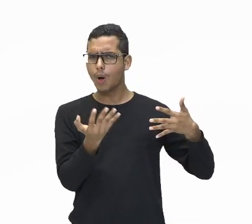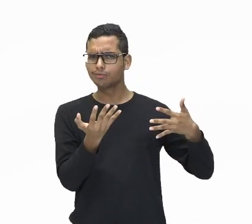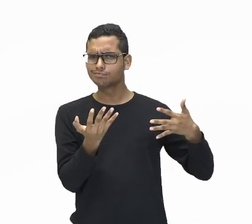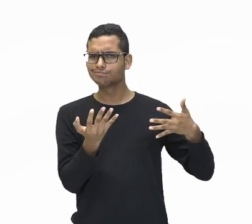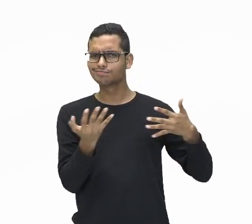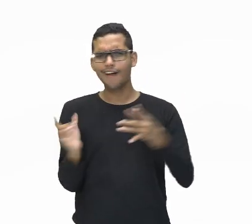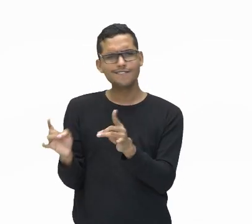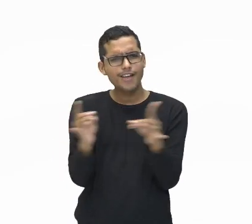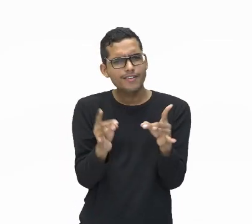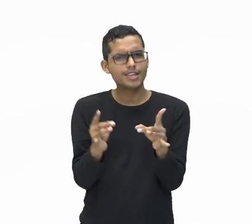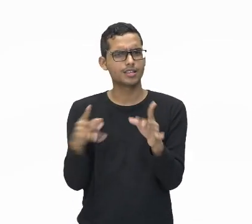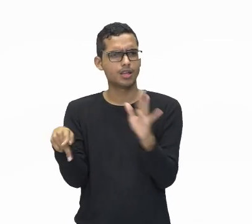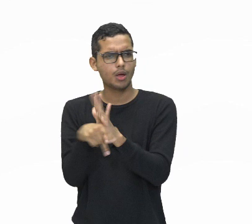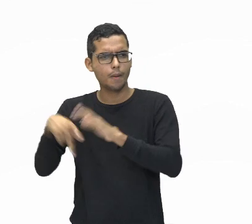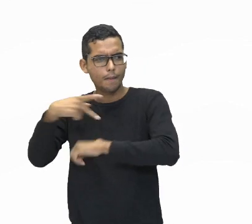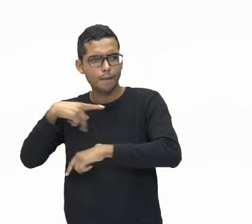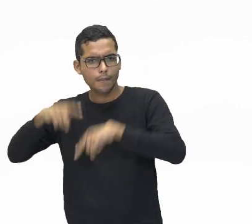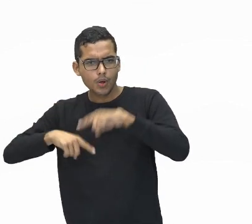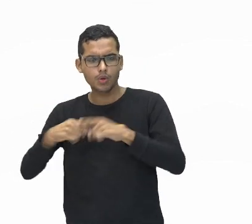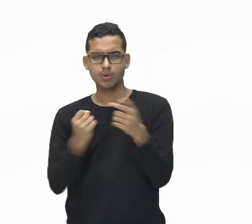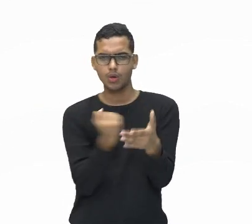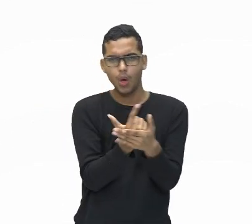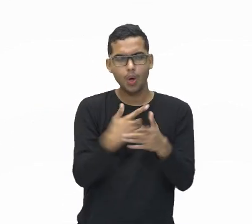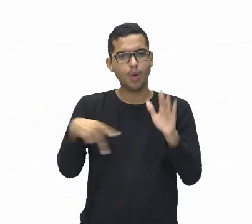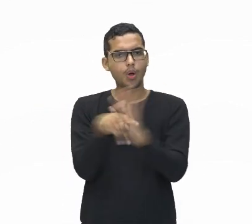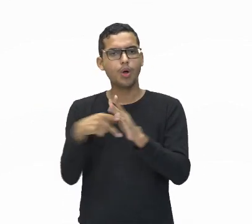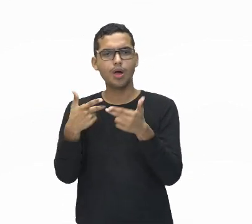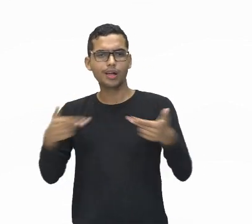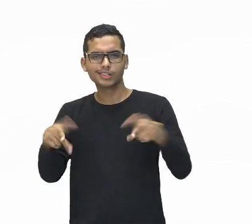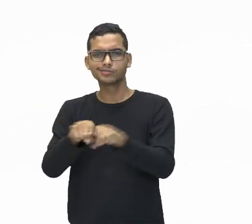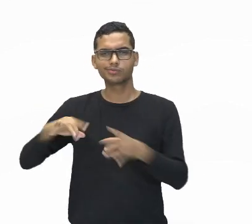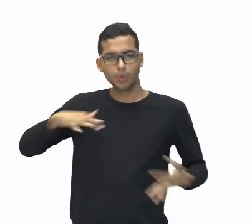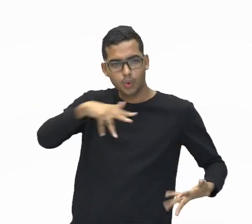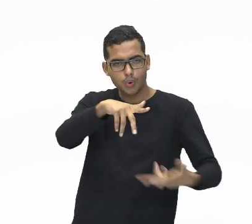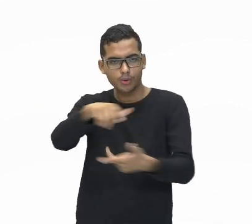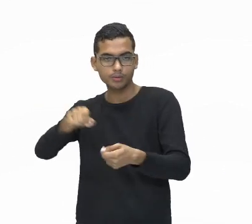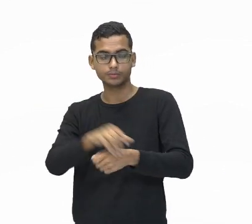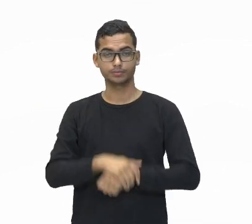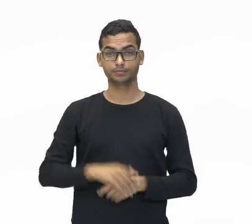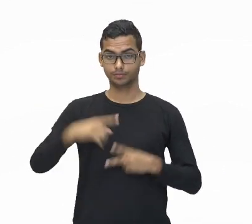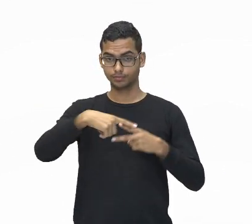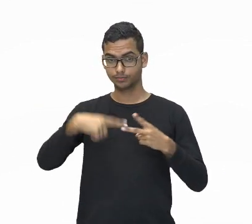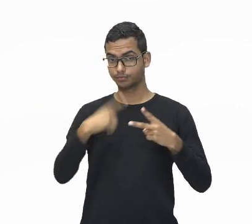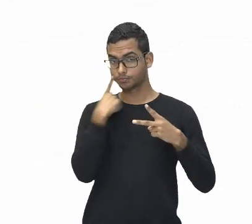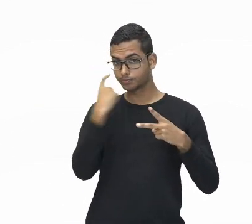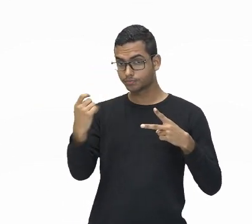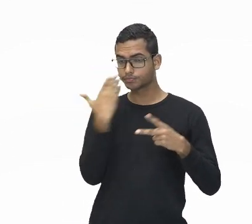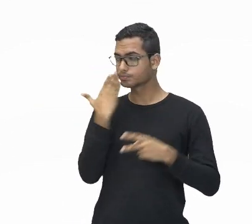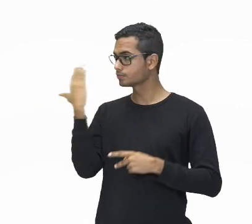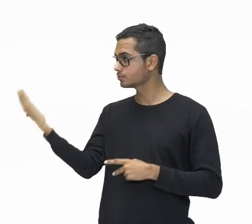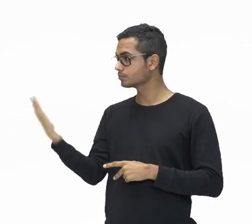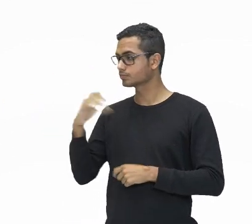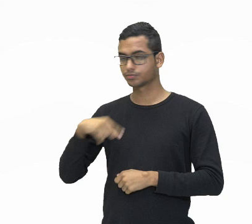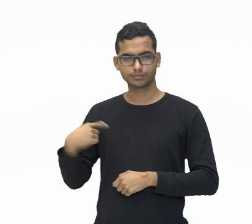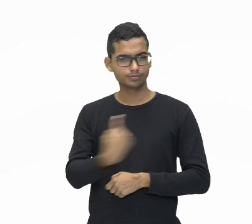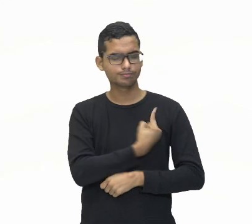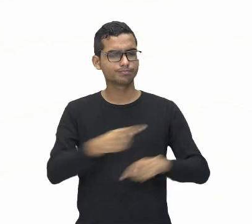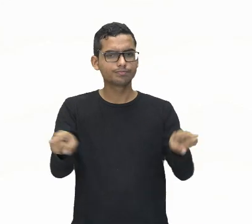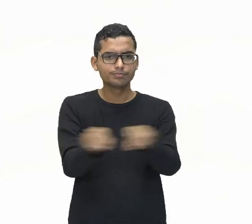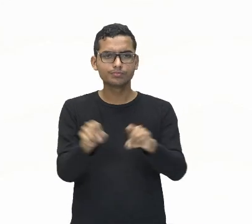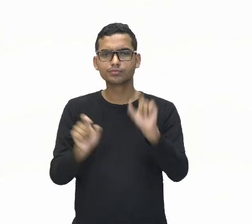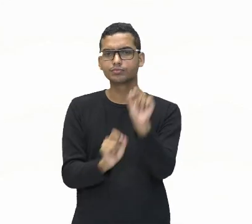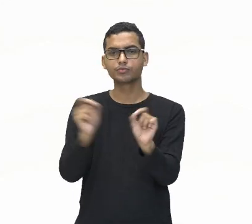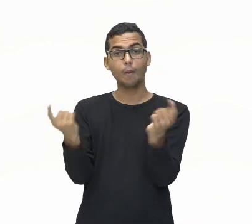comércio internacional? Então nós temos aqui 2 que são bem interessantes, e interessam a todos nós, que é